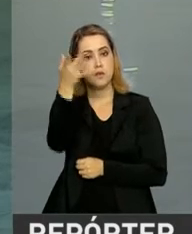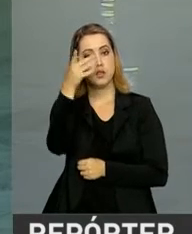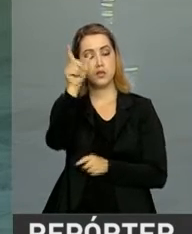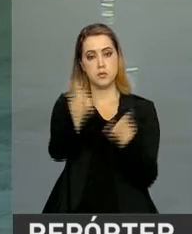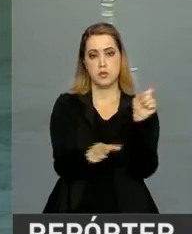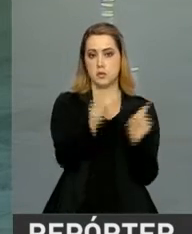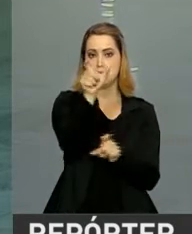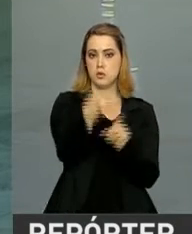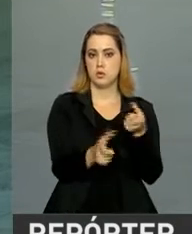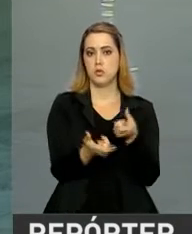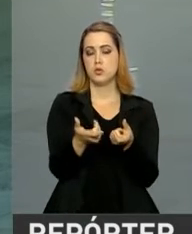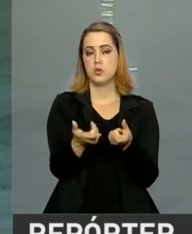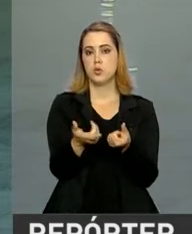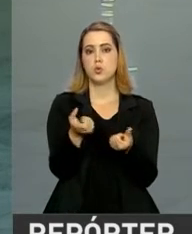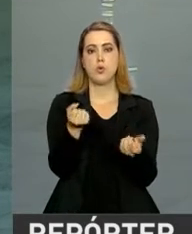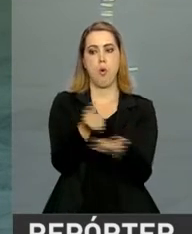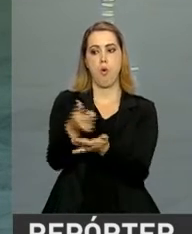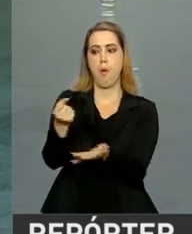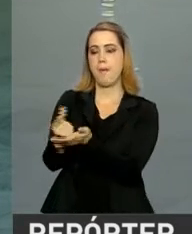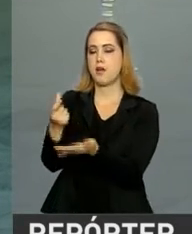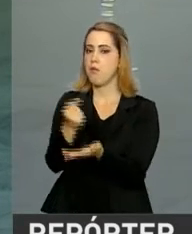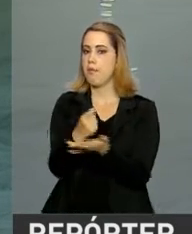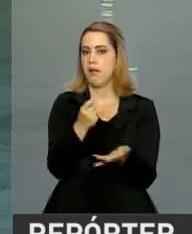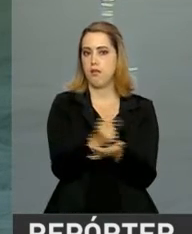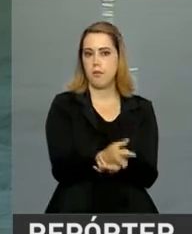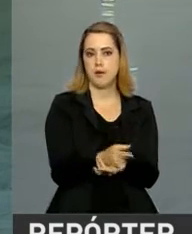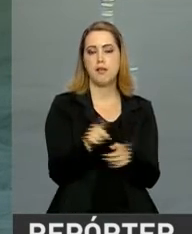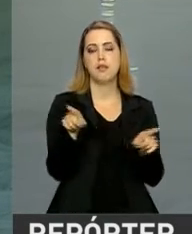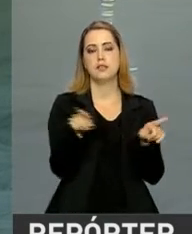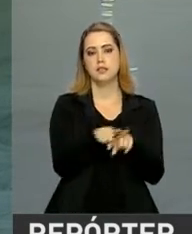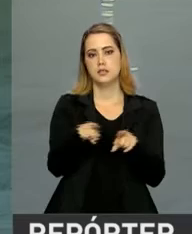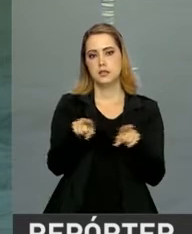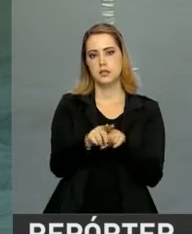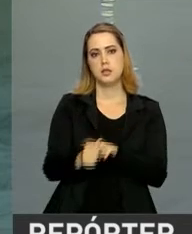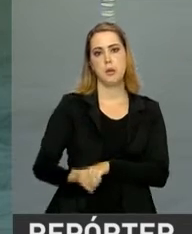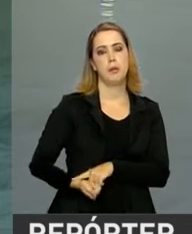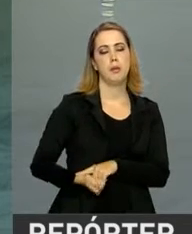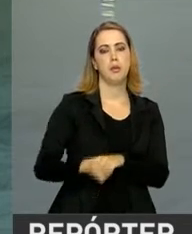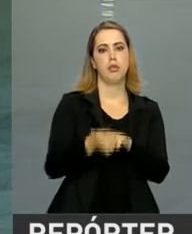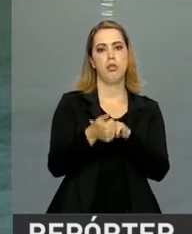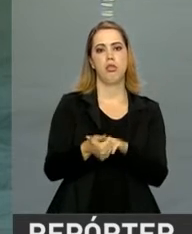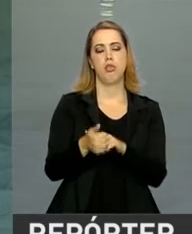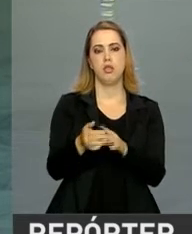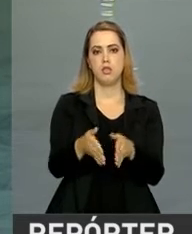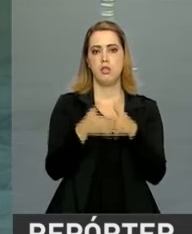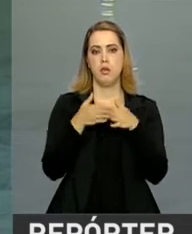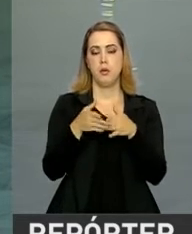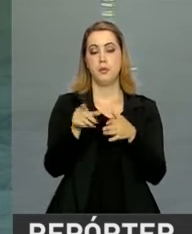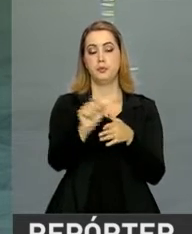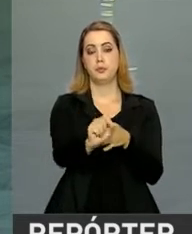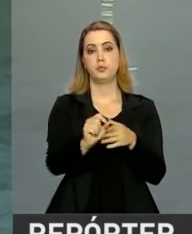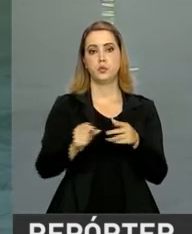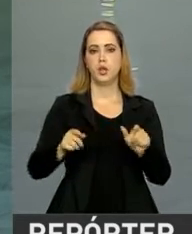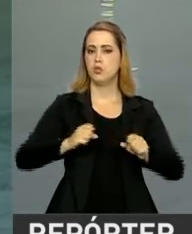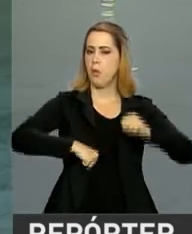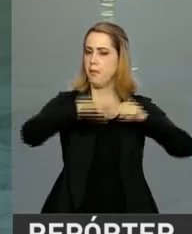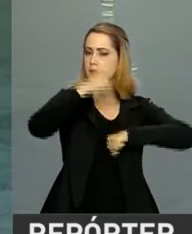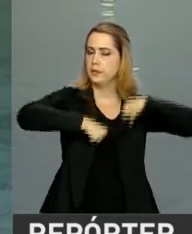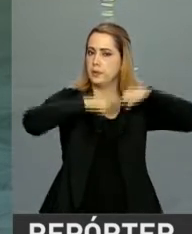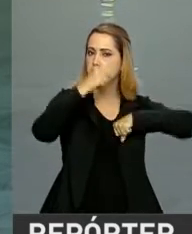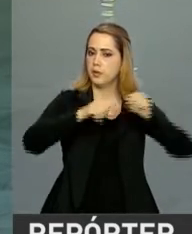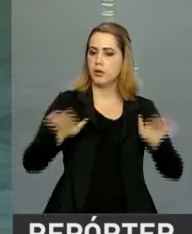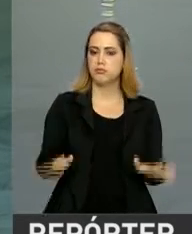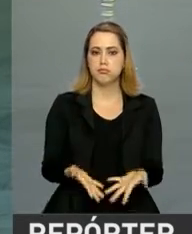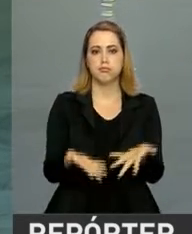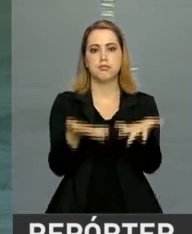por exemplo consumirem mais também de mandarem uma maior produção de bens mercadorias e serviços e com tudo